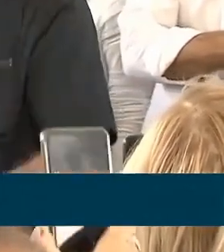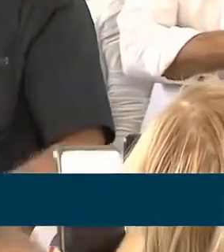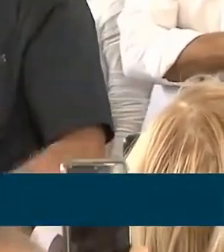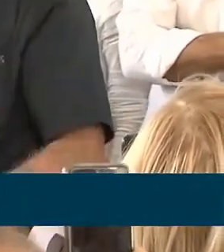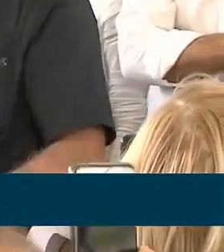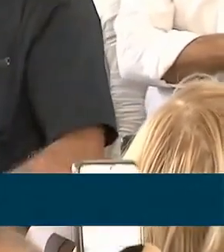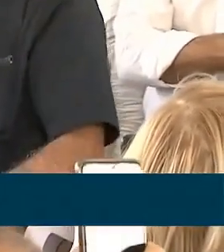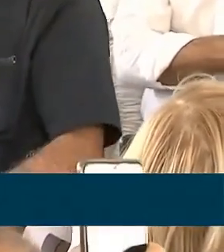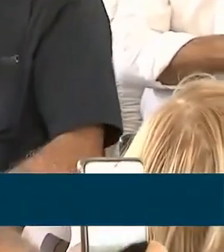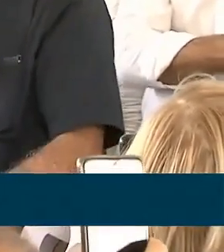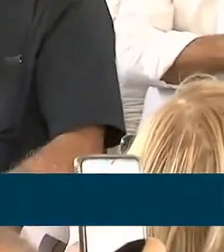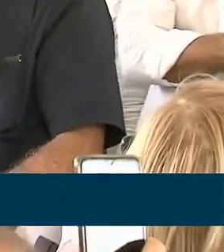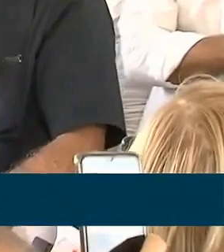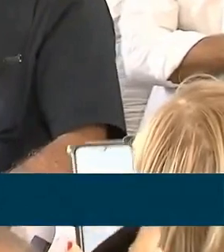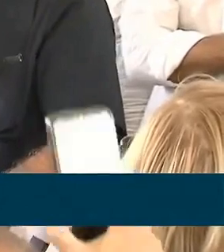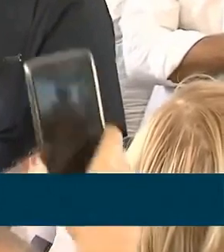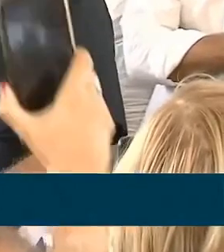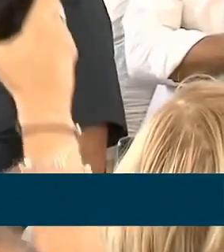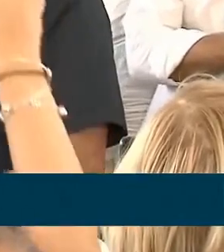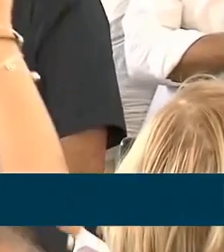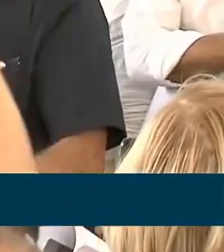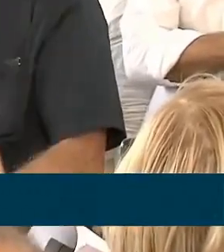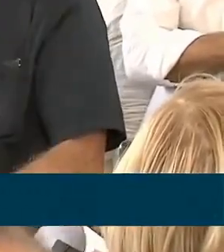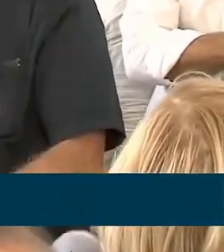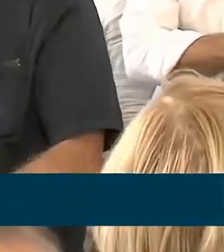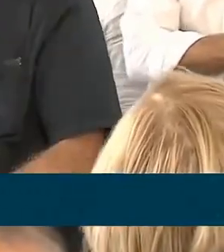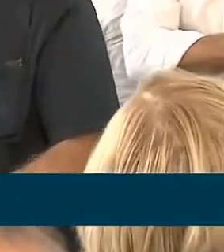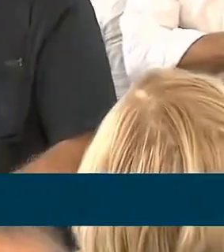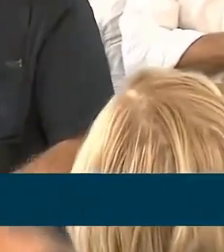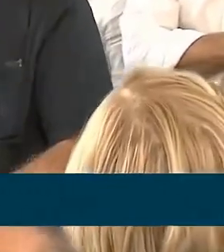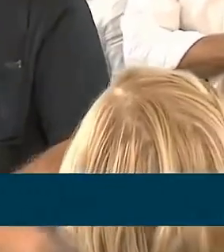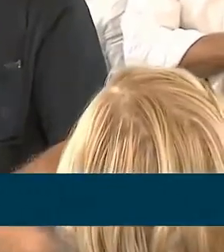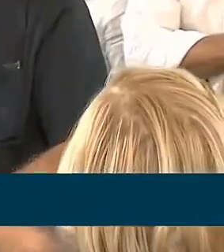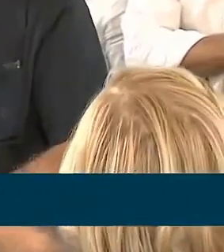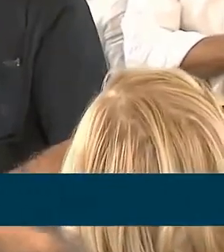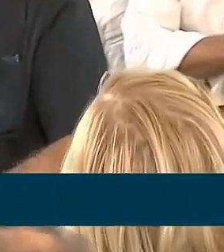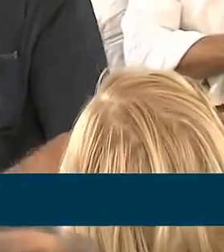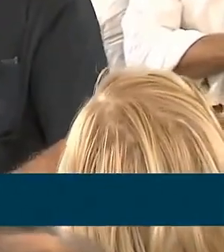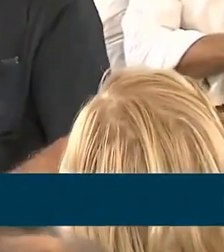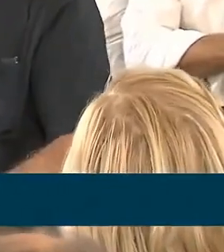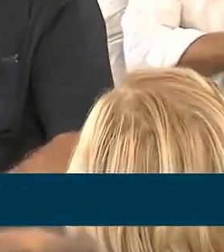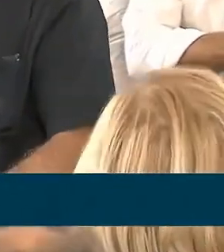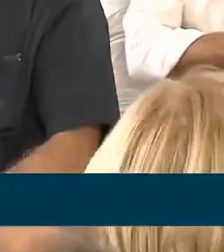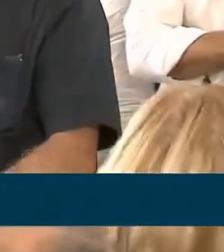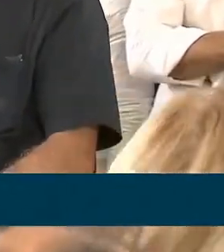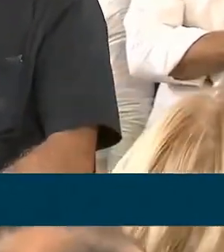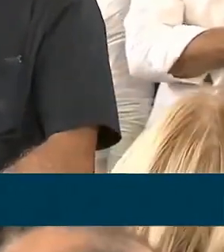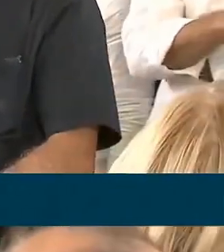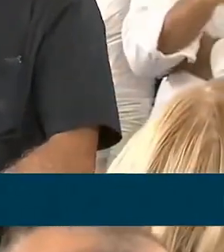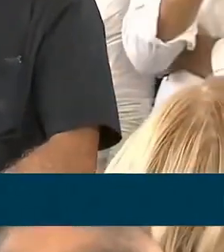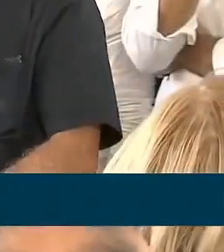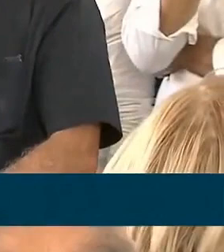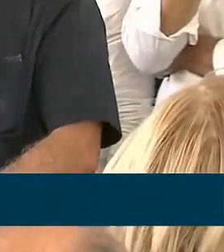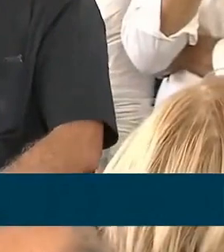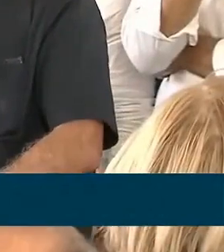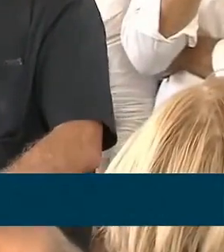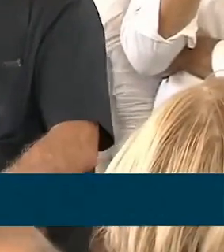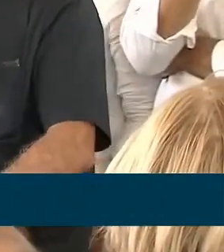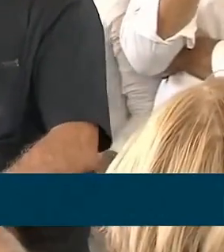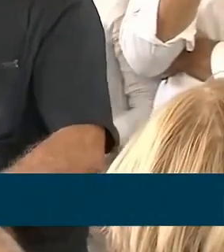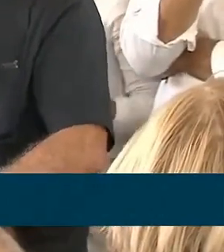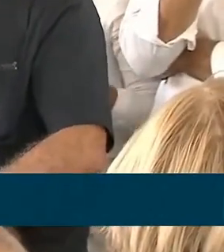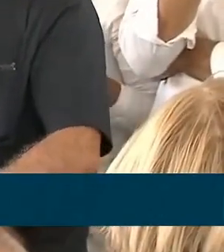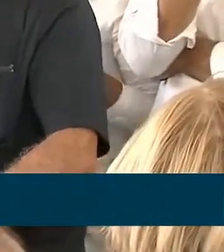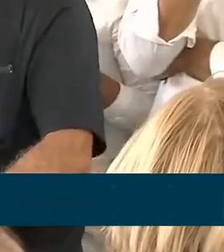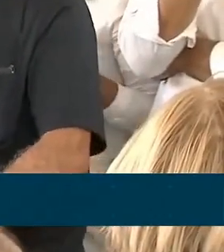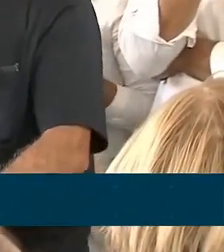liberdade do médico e não o contrário, como fizeram muitos aqui no Brasil. E cada vez mais nós estamos